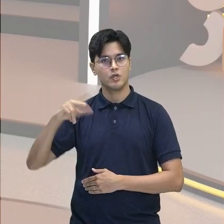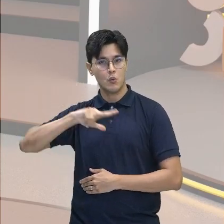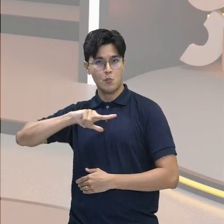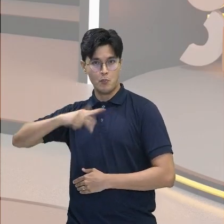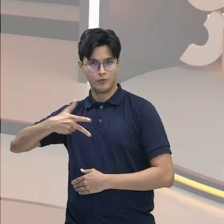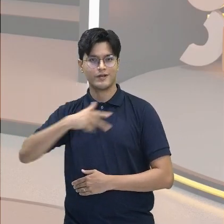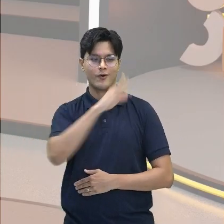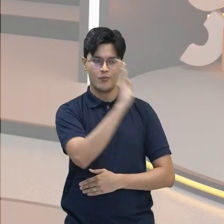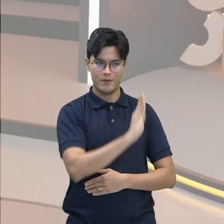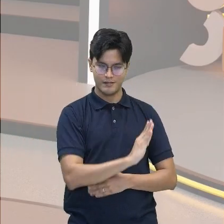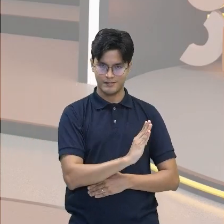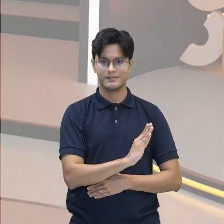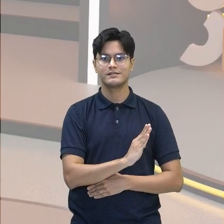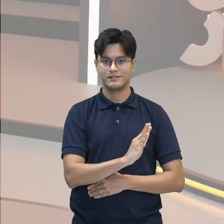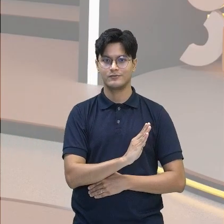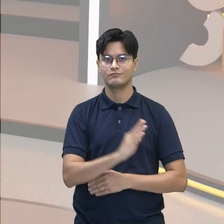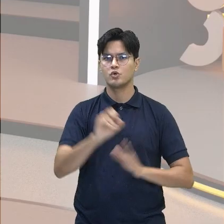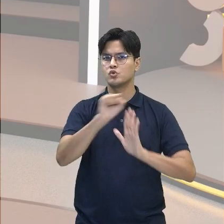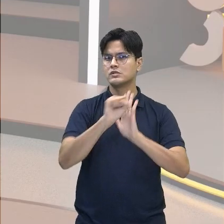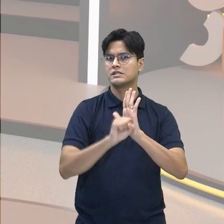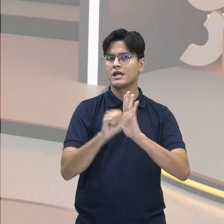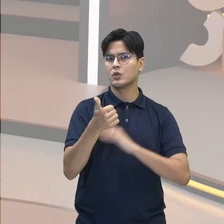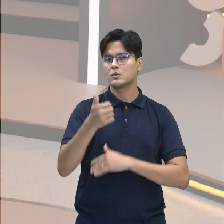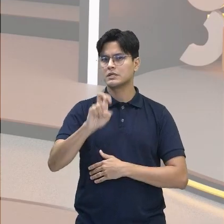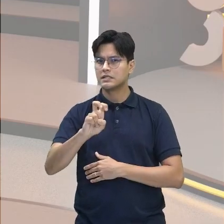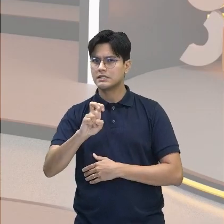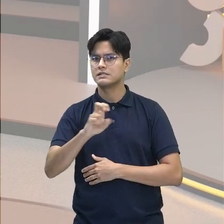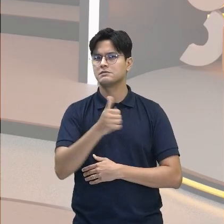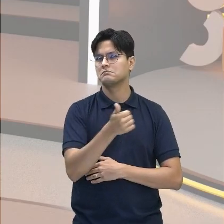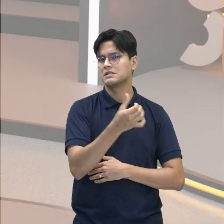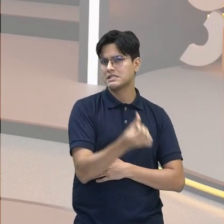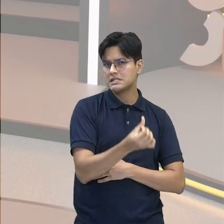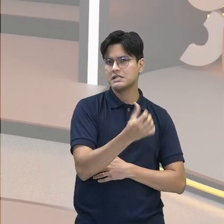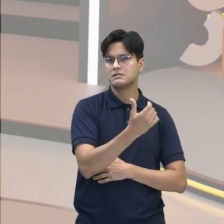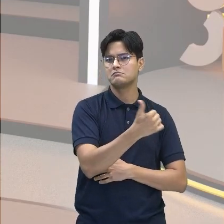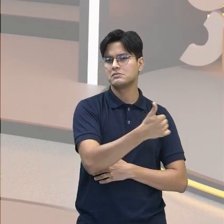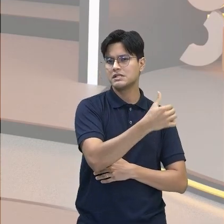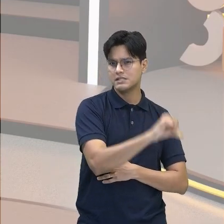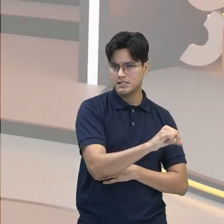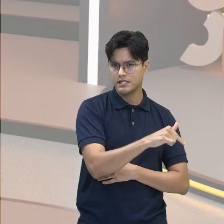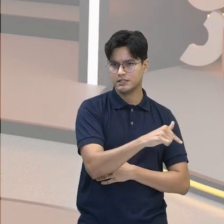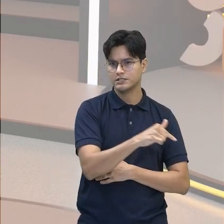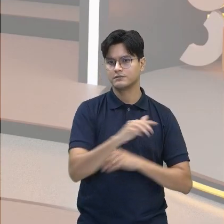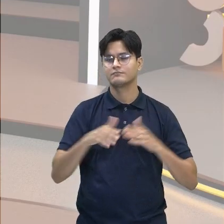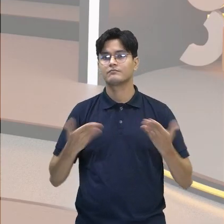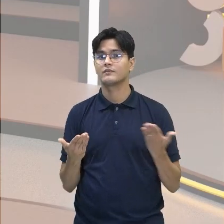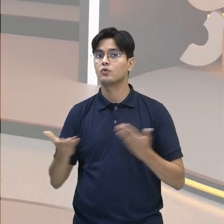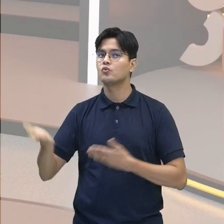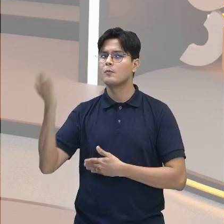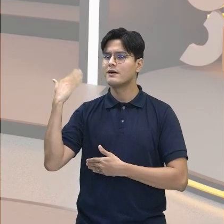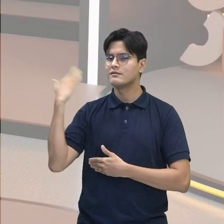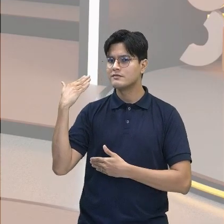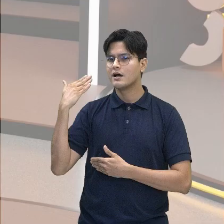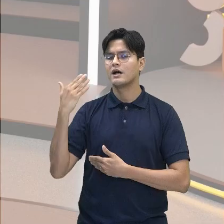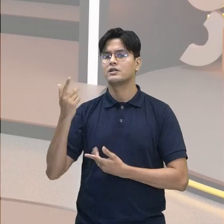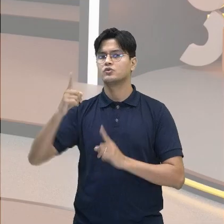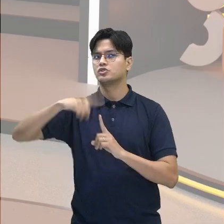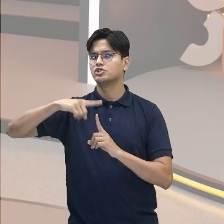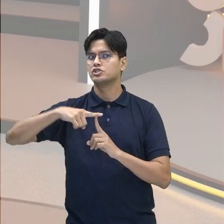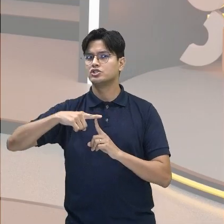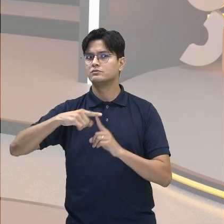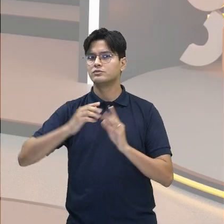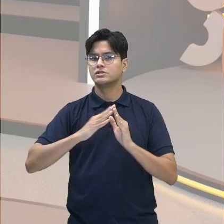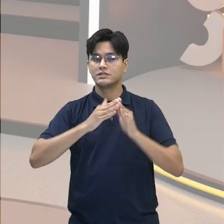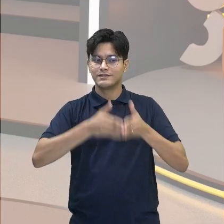Brasil, lá no século XV, no século XVI, no século XVII. Bem, o meio de transporte daquela época eram as caravelas,